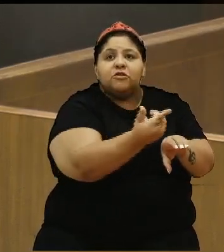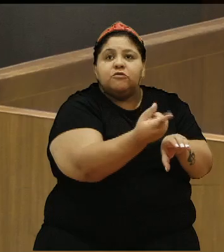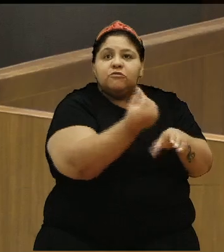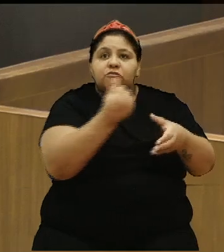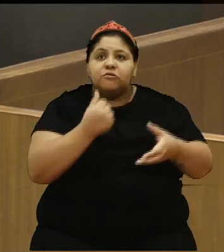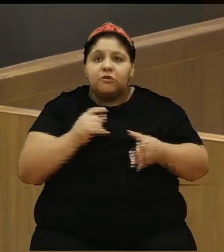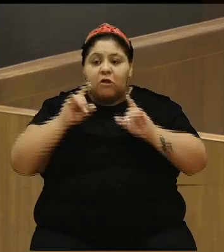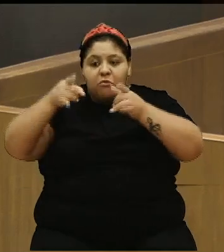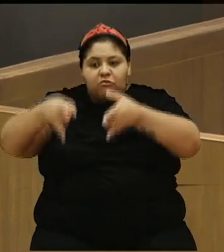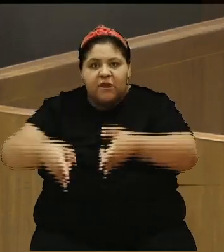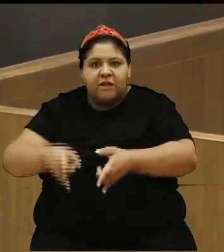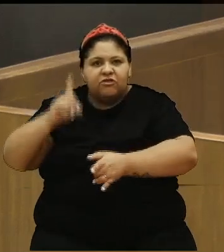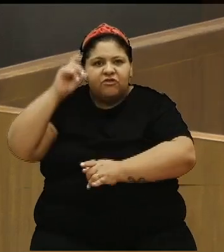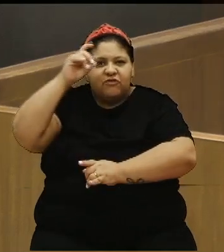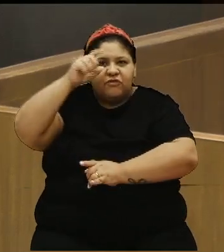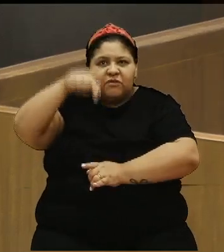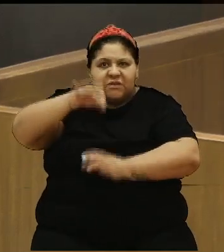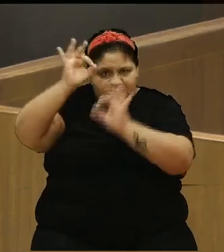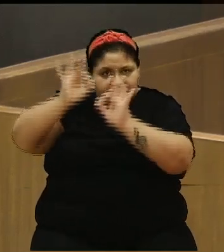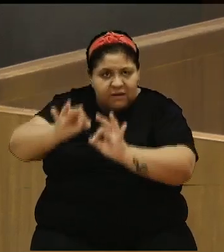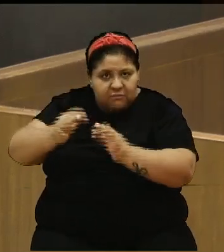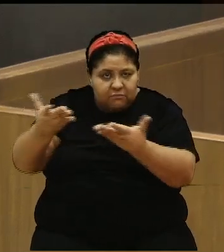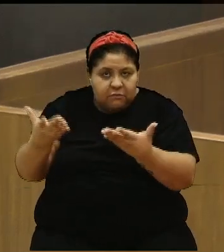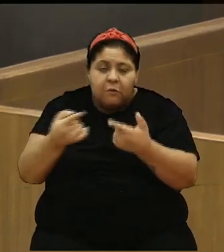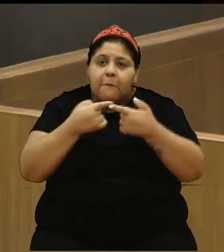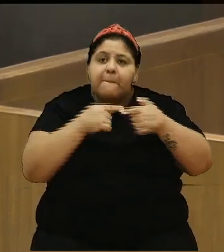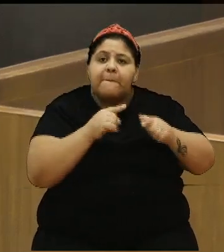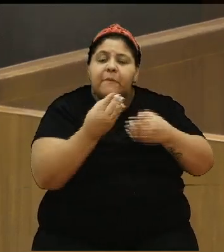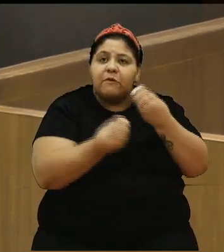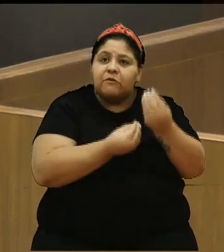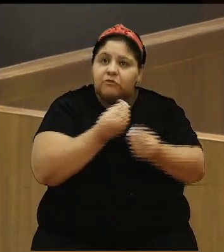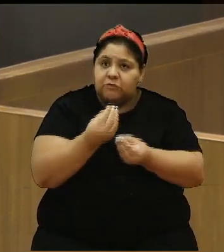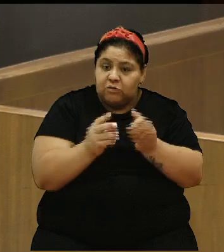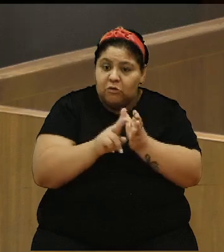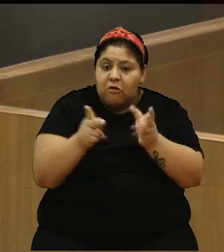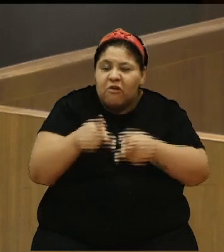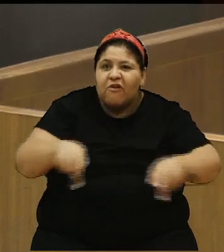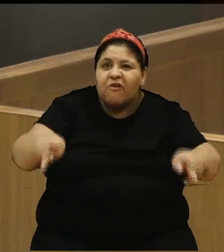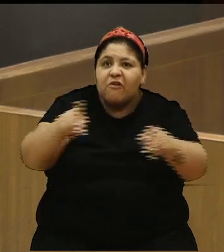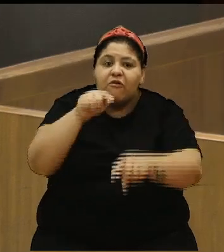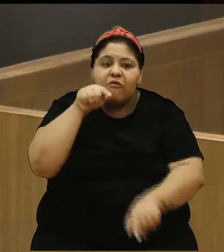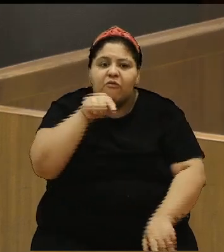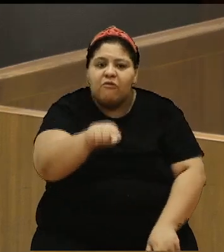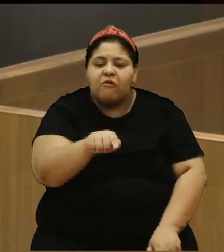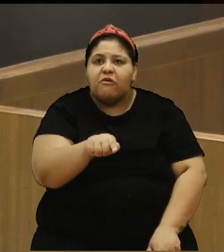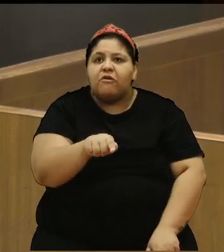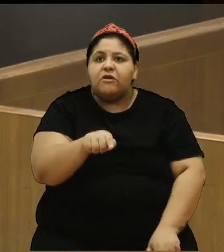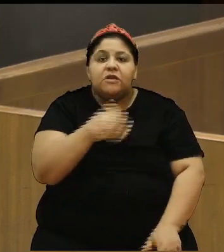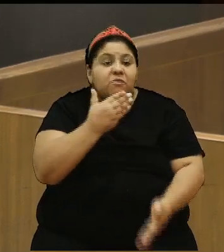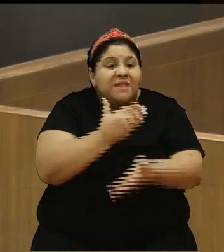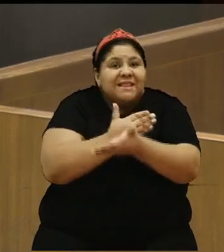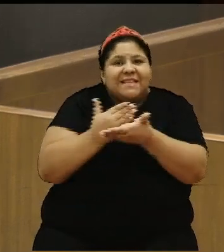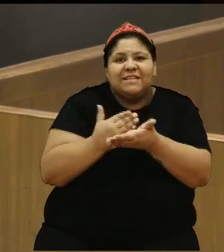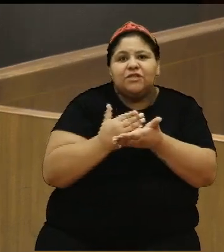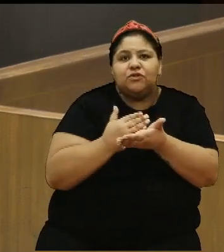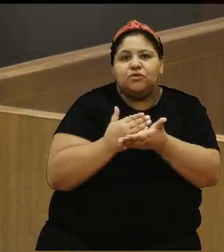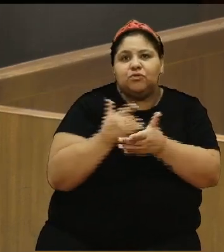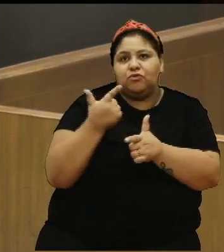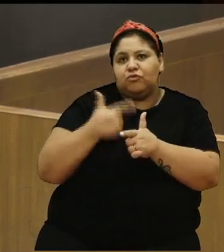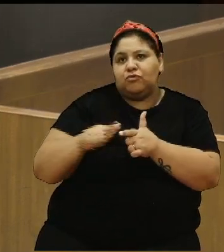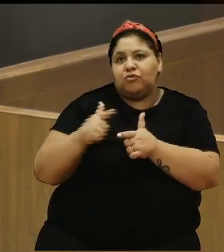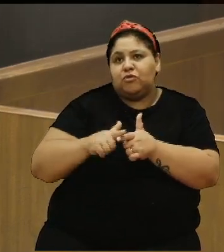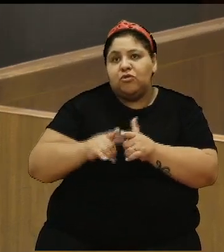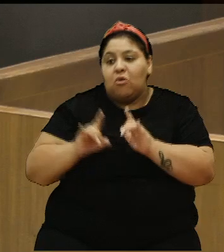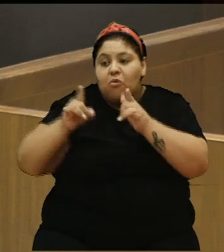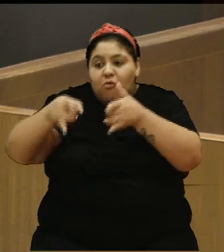de alta complexidade. Tá certo, gente? Mas como diz a própria população, isso é a ponta do iceberg. Os leitos